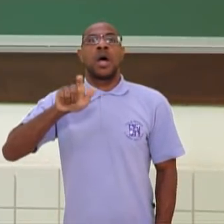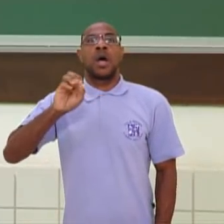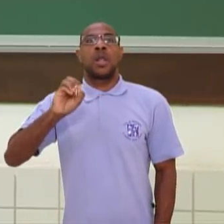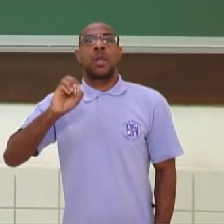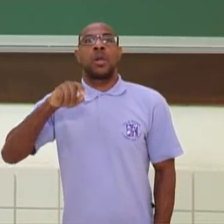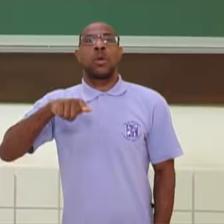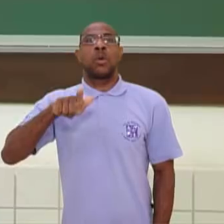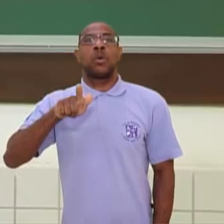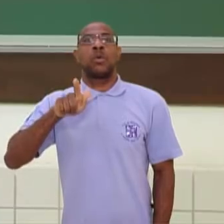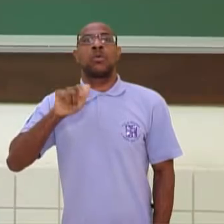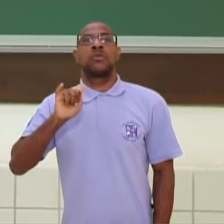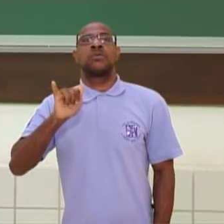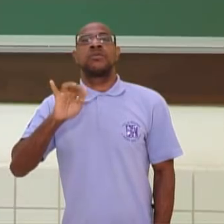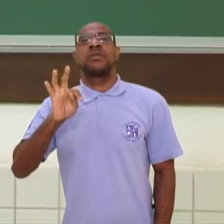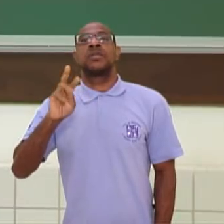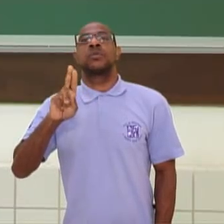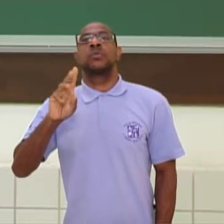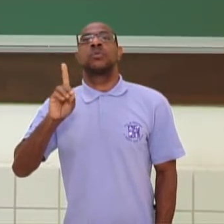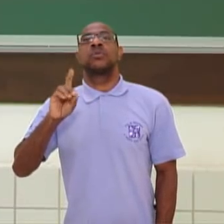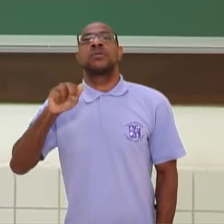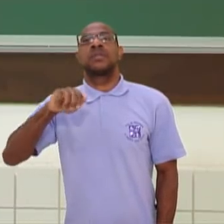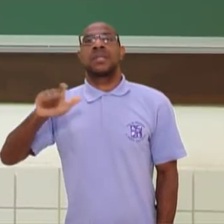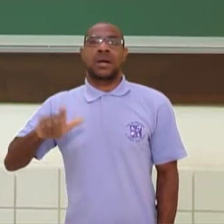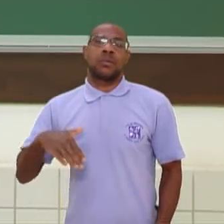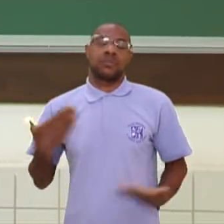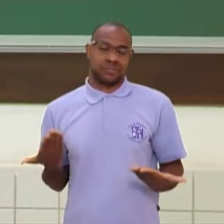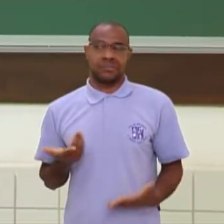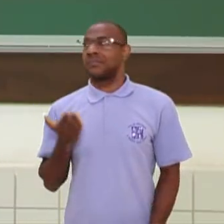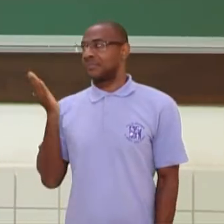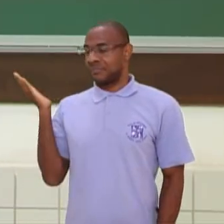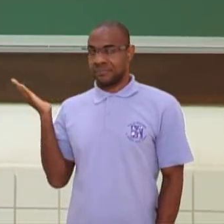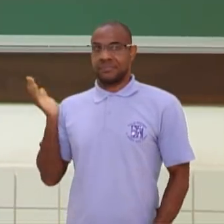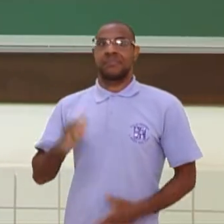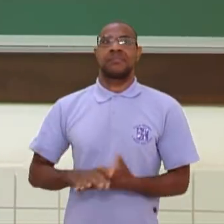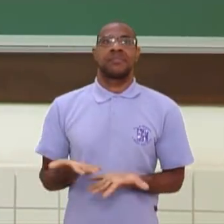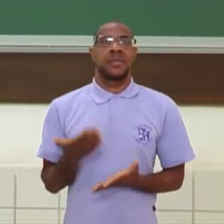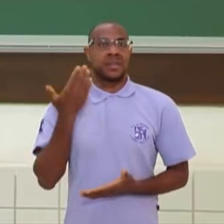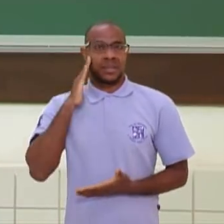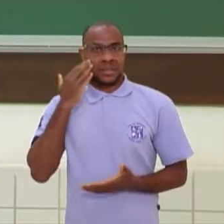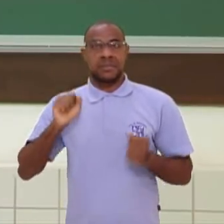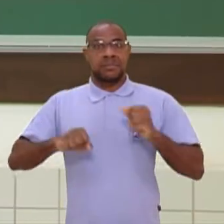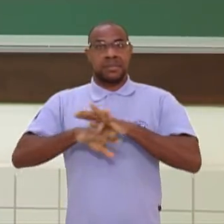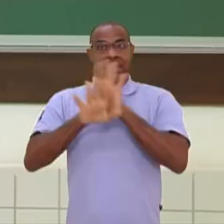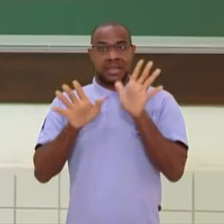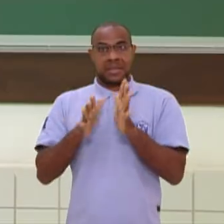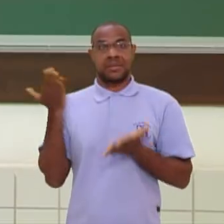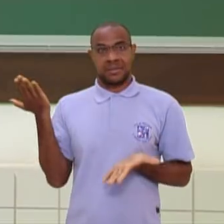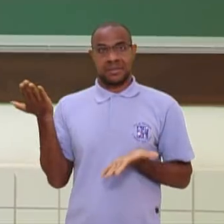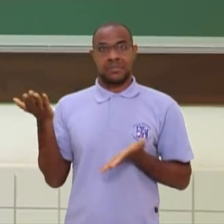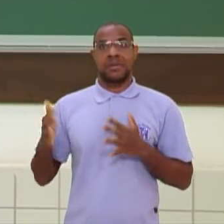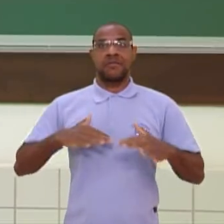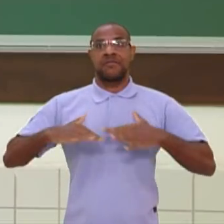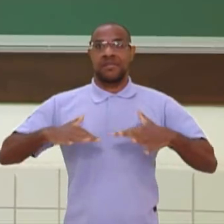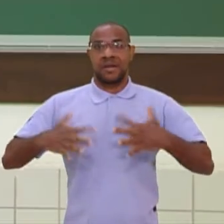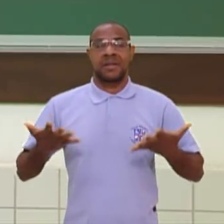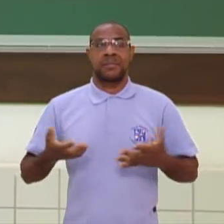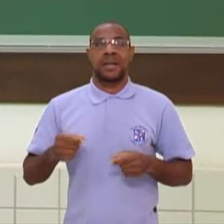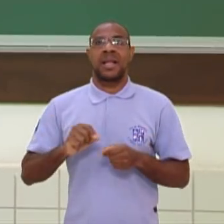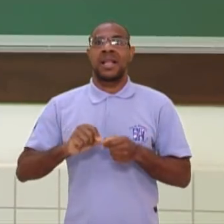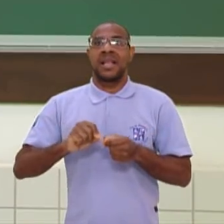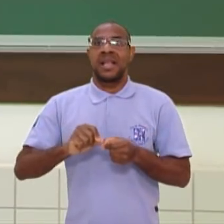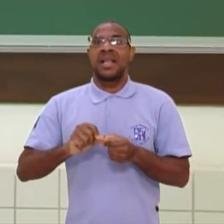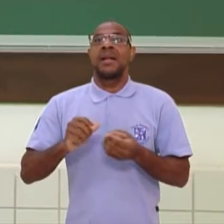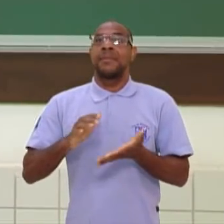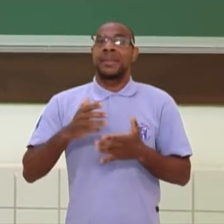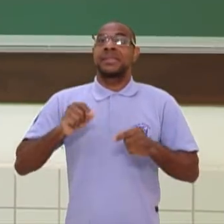caso, eu peguei a água como referência, que é uma coisa que a gente consegue compreender de maneira bem ampla. As mesmas coisas para lavar também as costas da criança.